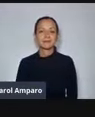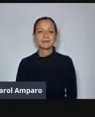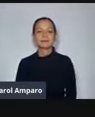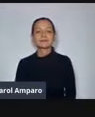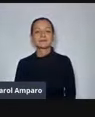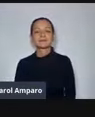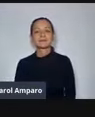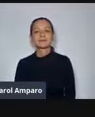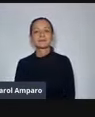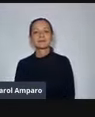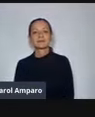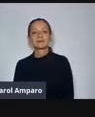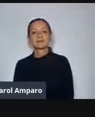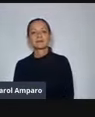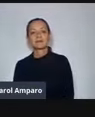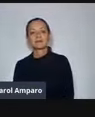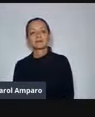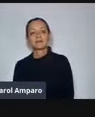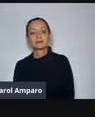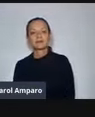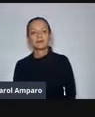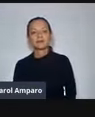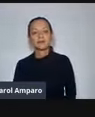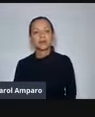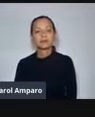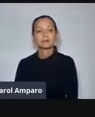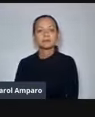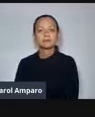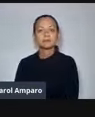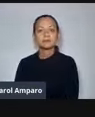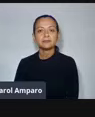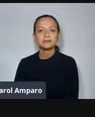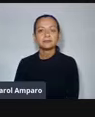E aí, eu diria assim: